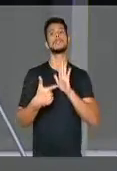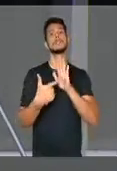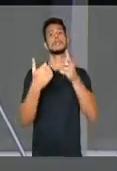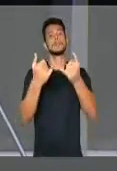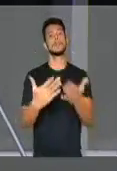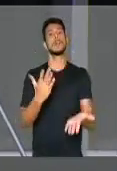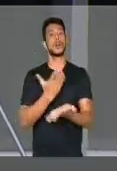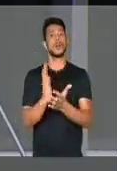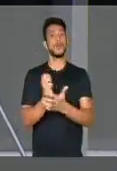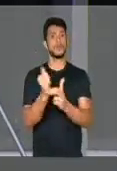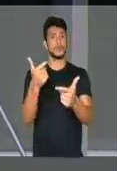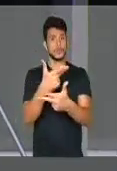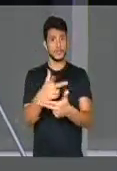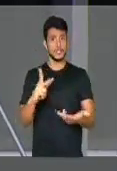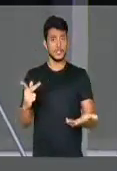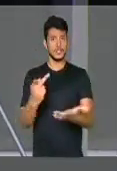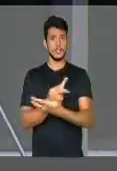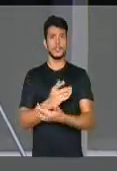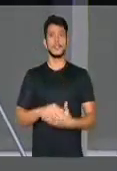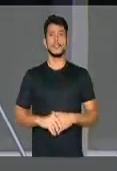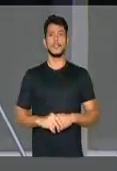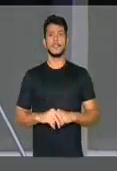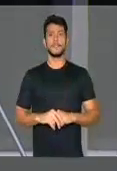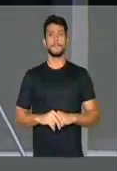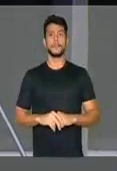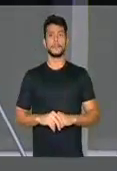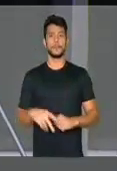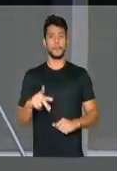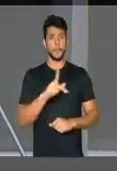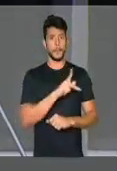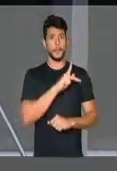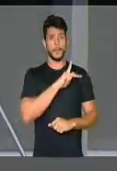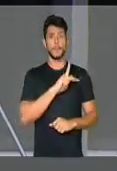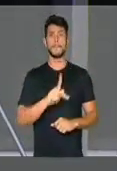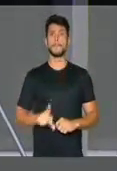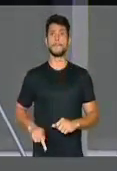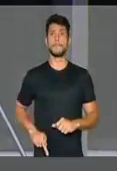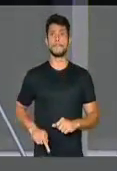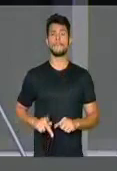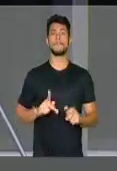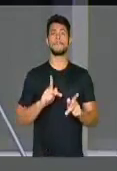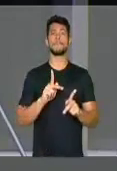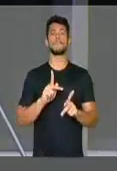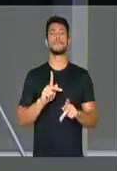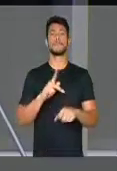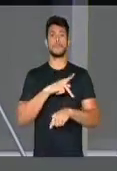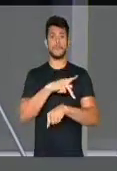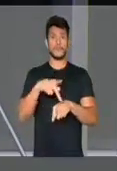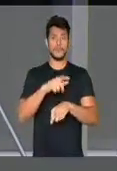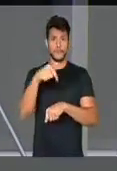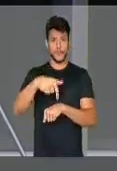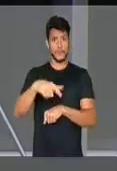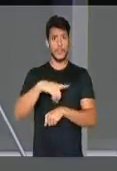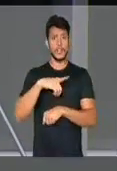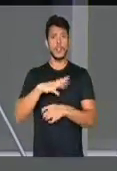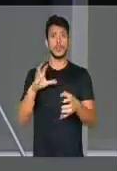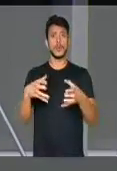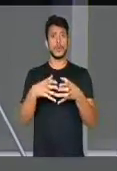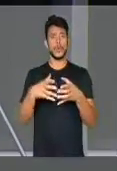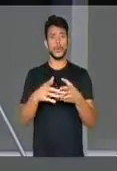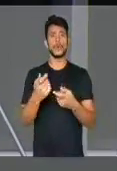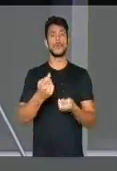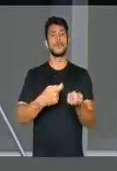alguns episódios. A presidência do país está tomada por um grupo político e